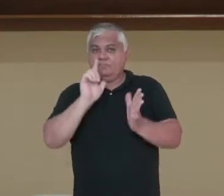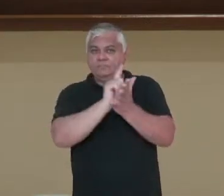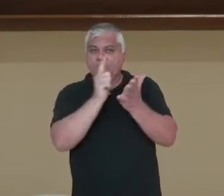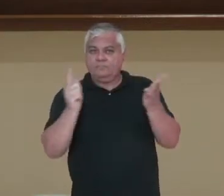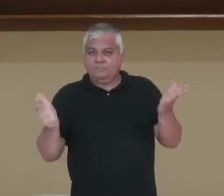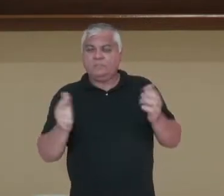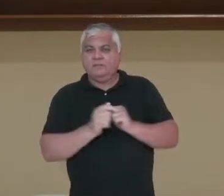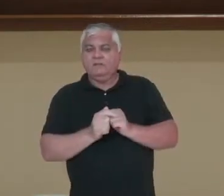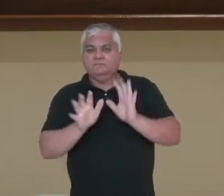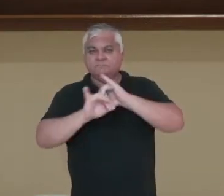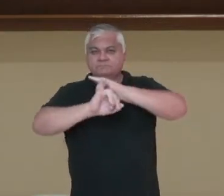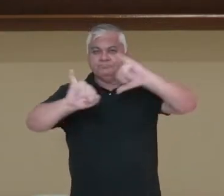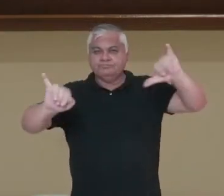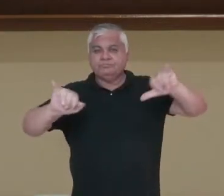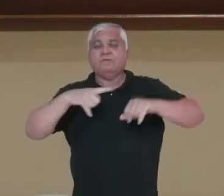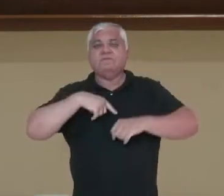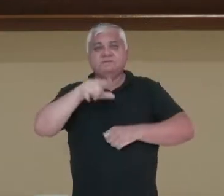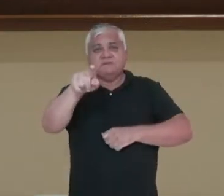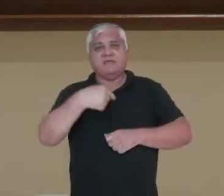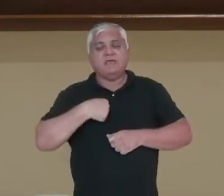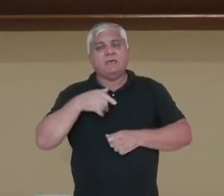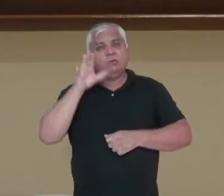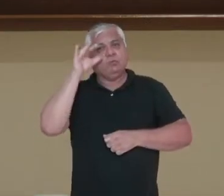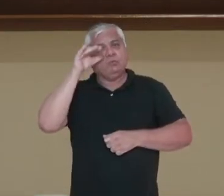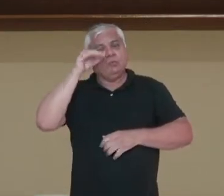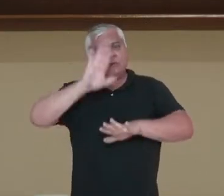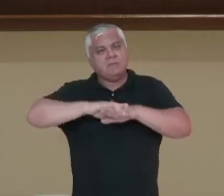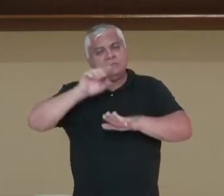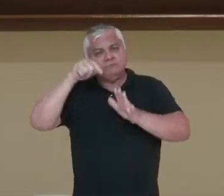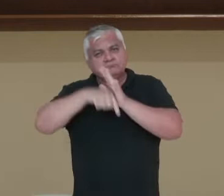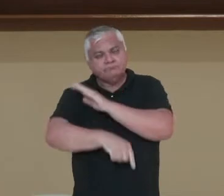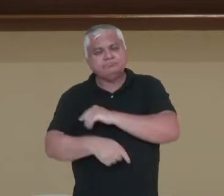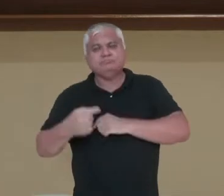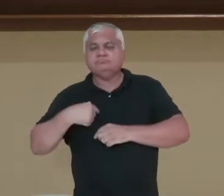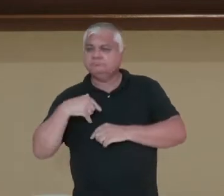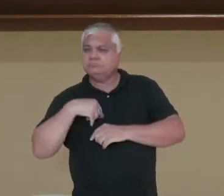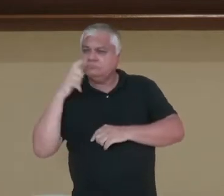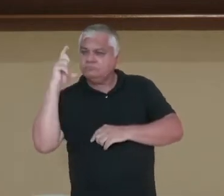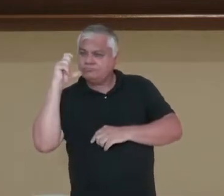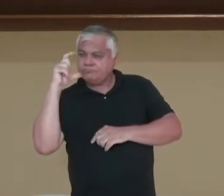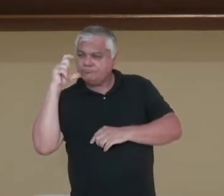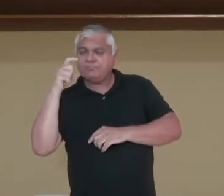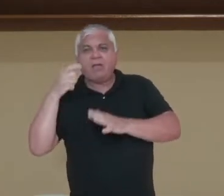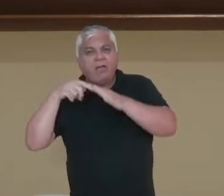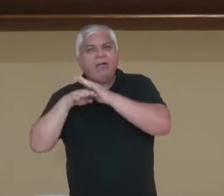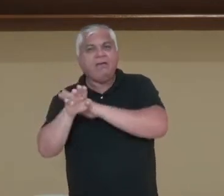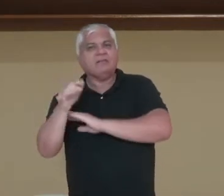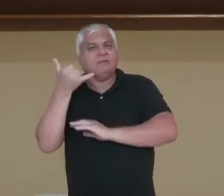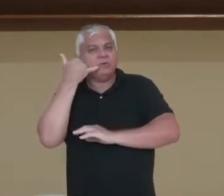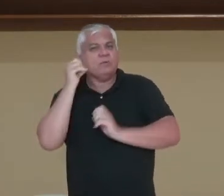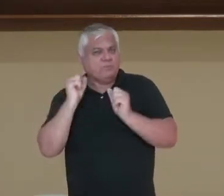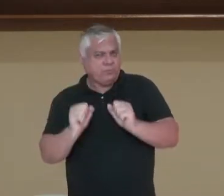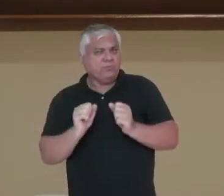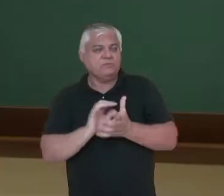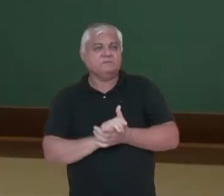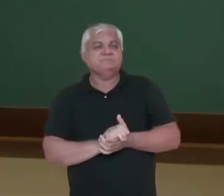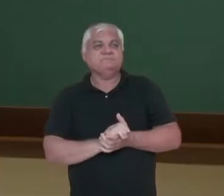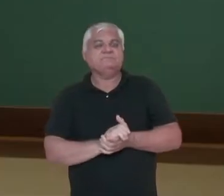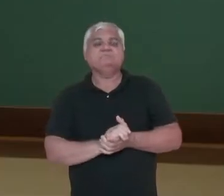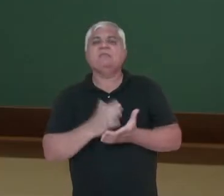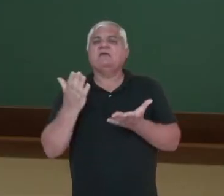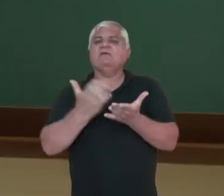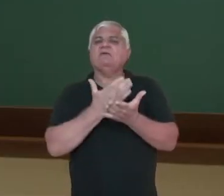ter acesso a ela na totalidade, é só apontar a câmera do celular até o QR Code. Então diz assim, é uma reportagem que saiu na revista